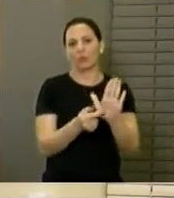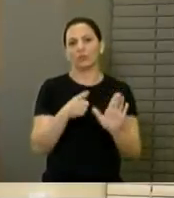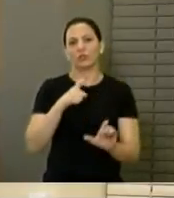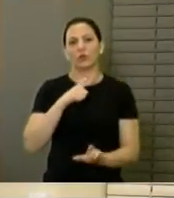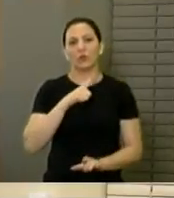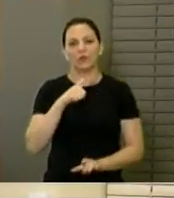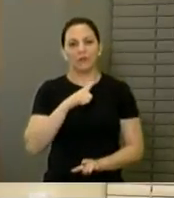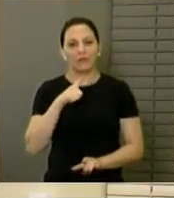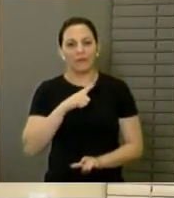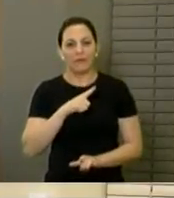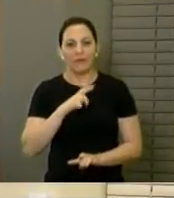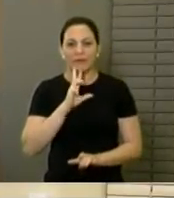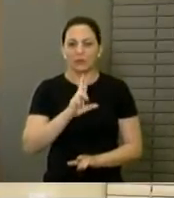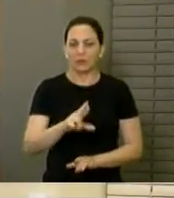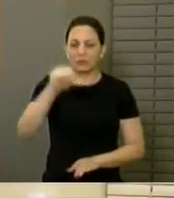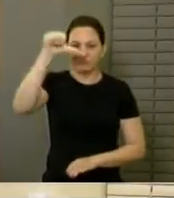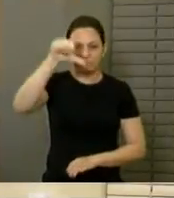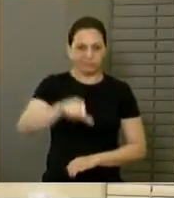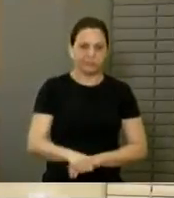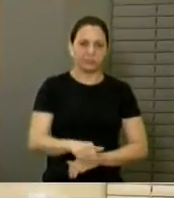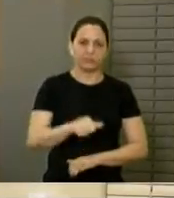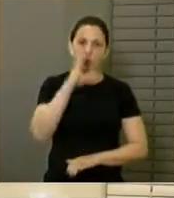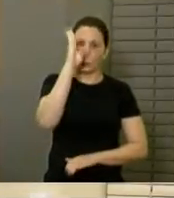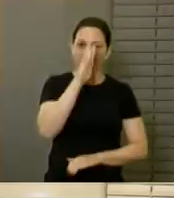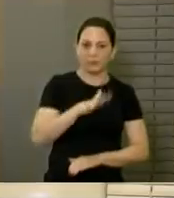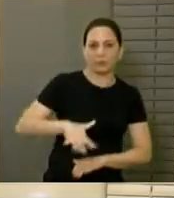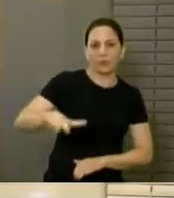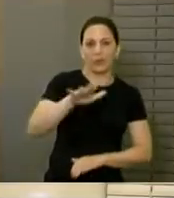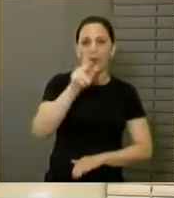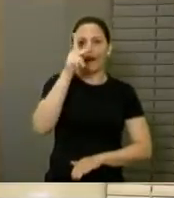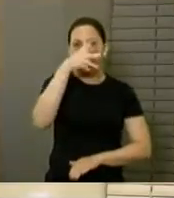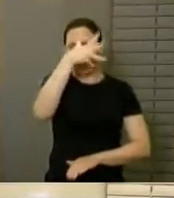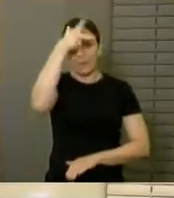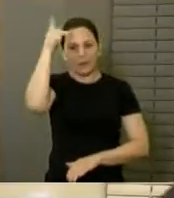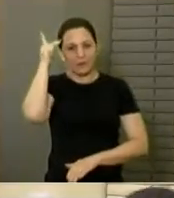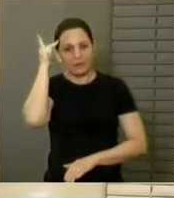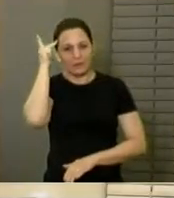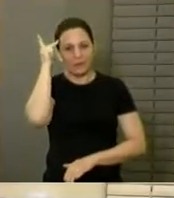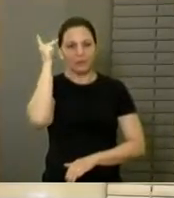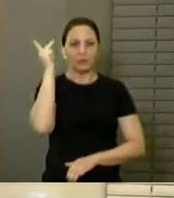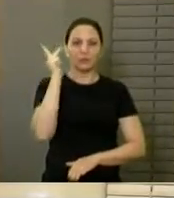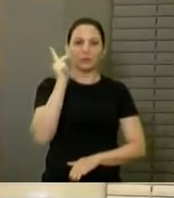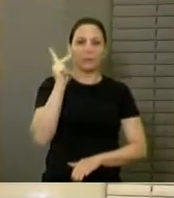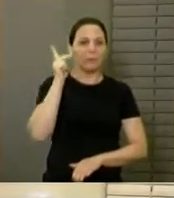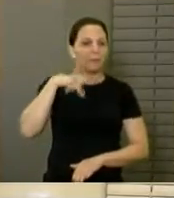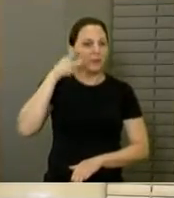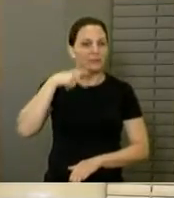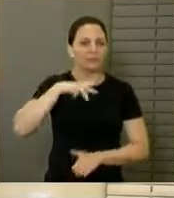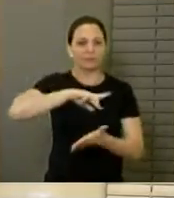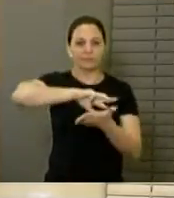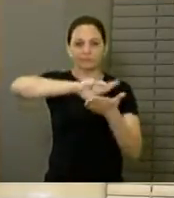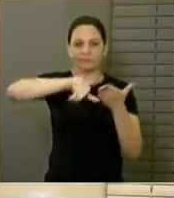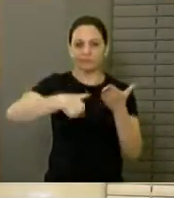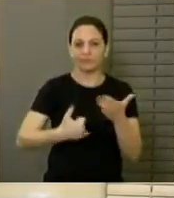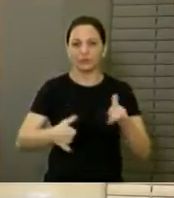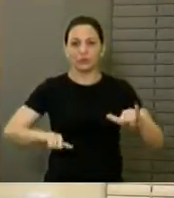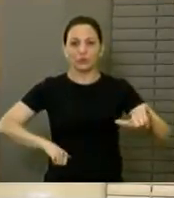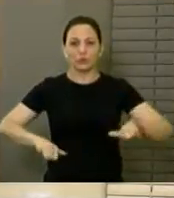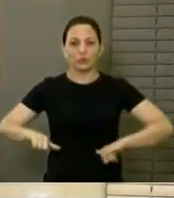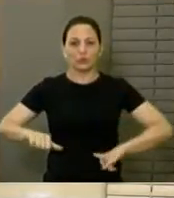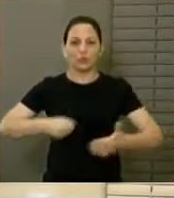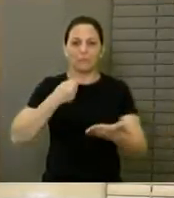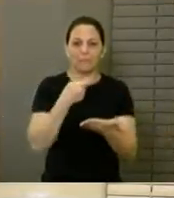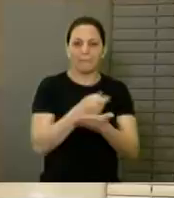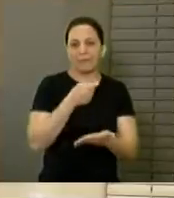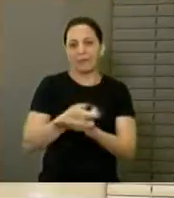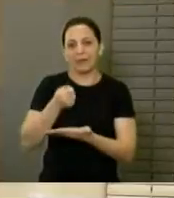não está bom. Por todo o Brasil, prefeitos de todos os partidos sofrem para conseguir dar conta das